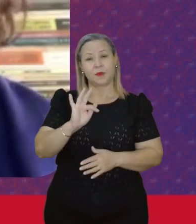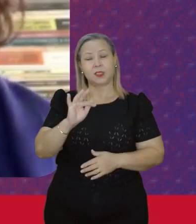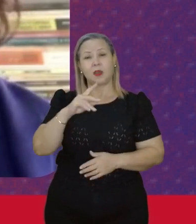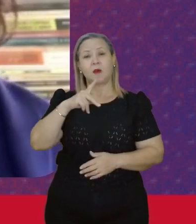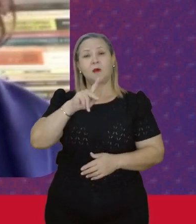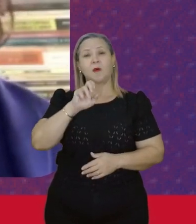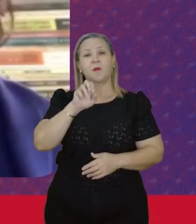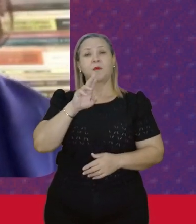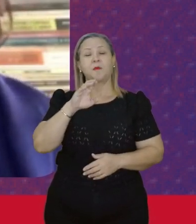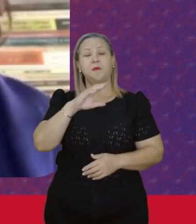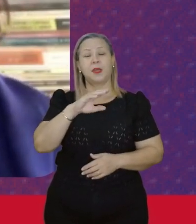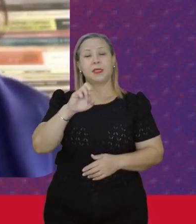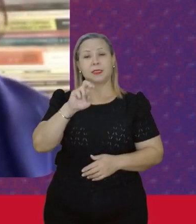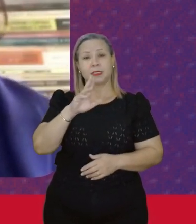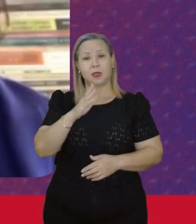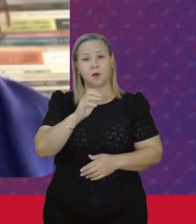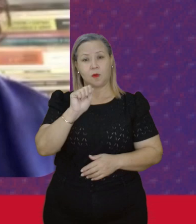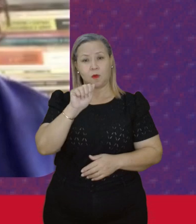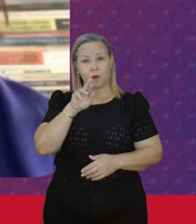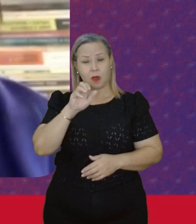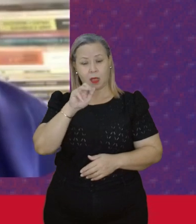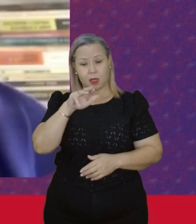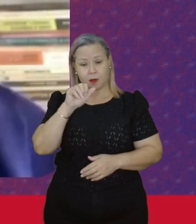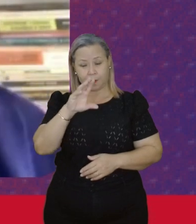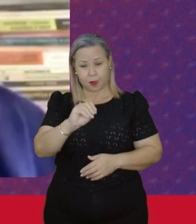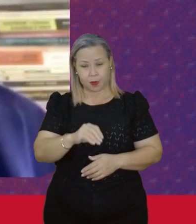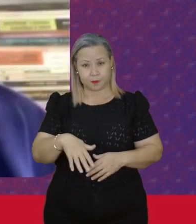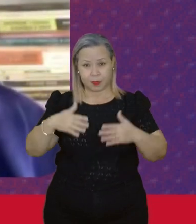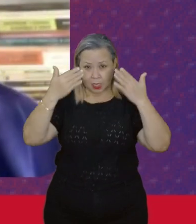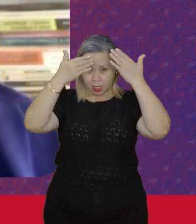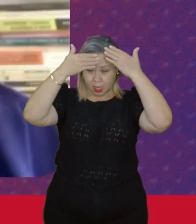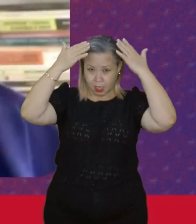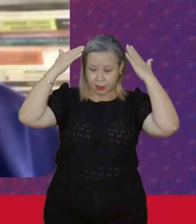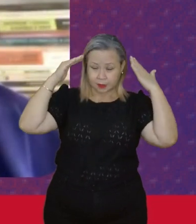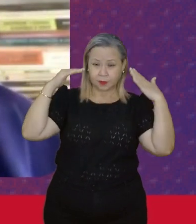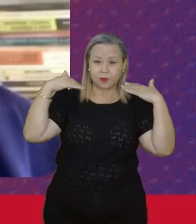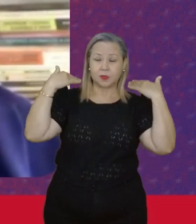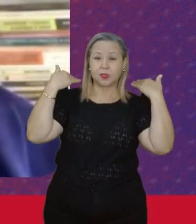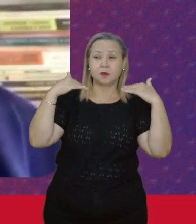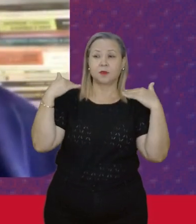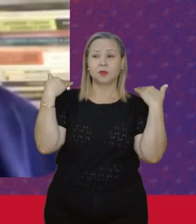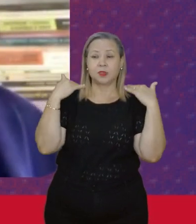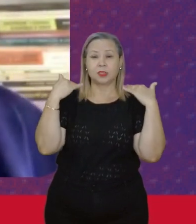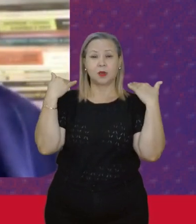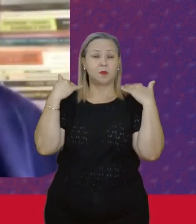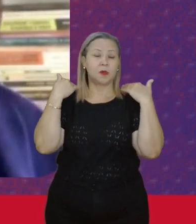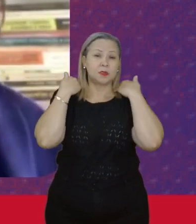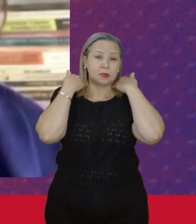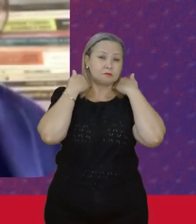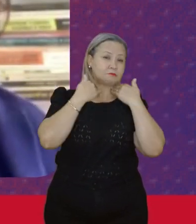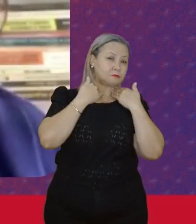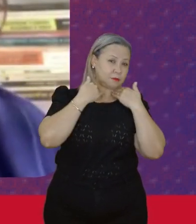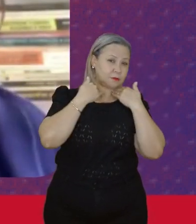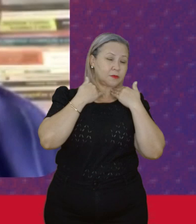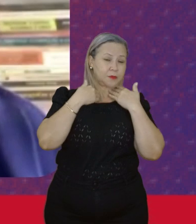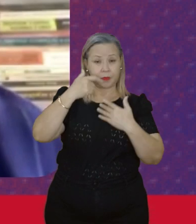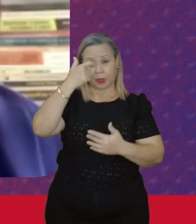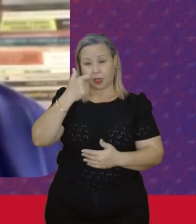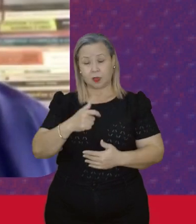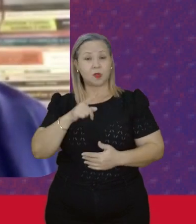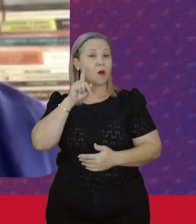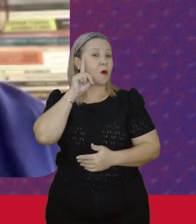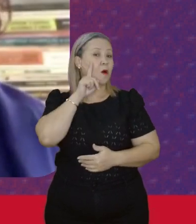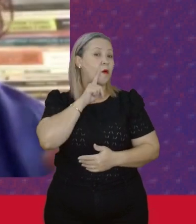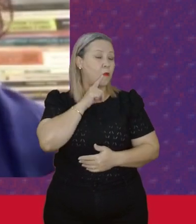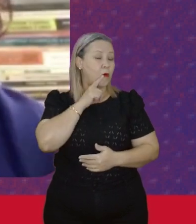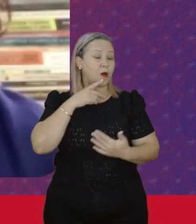PT. Bem, meus cabelos estão na metade aqui do pescoço, eu sou morena,